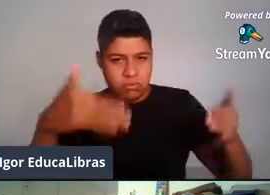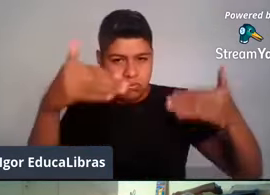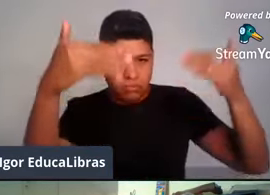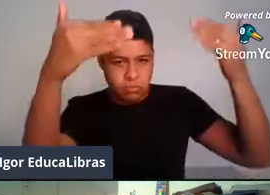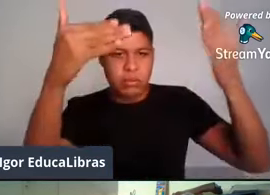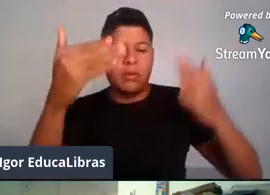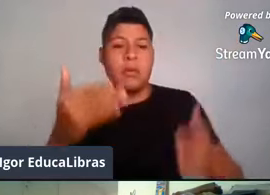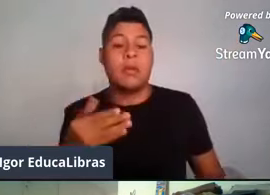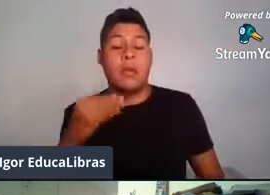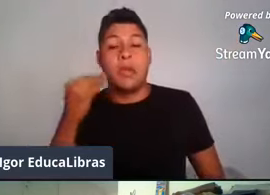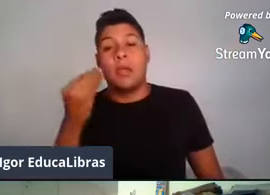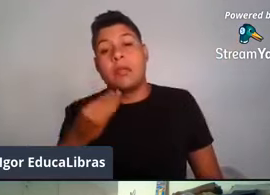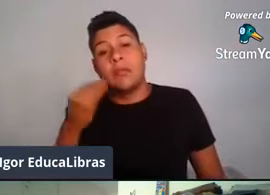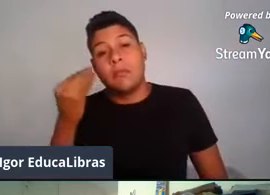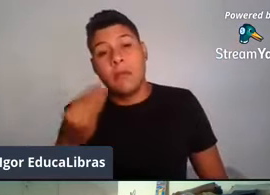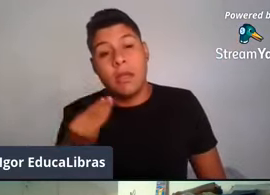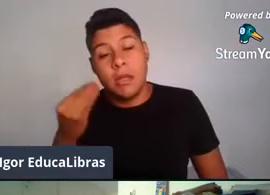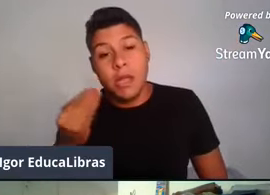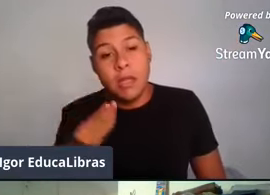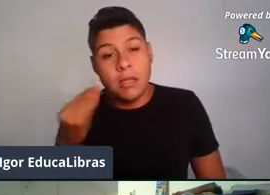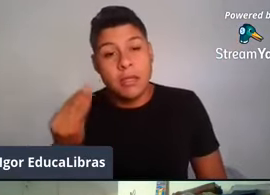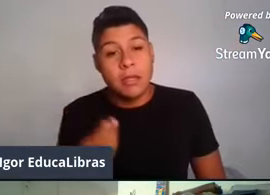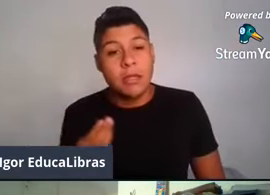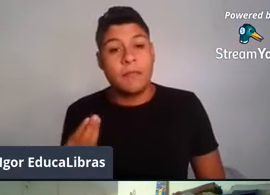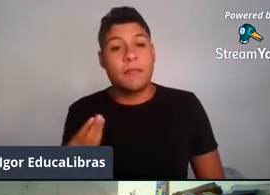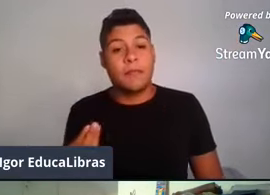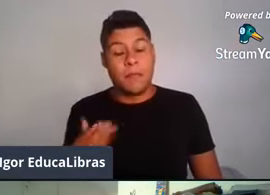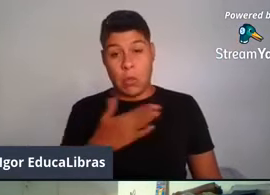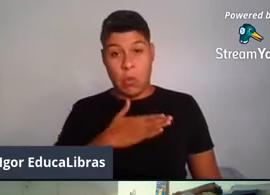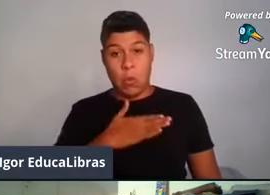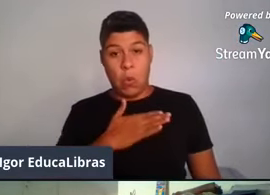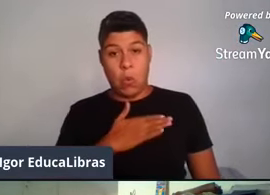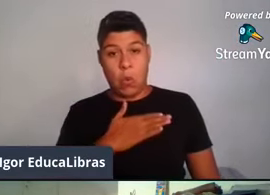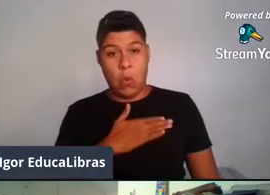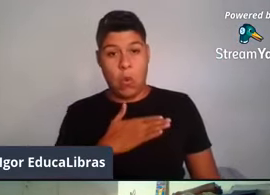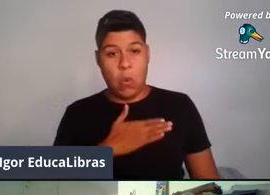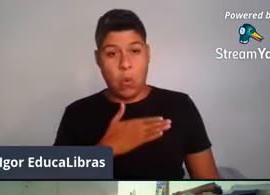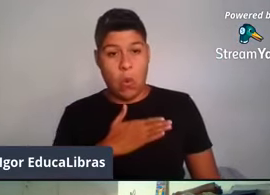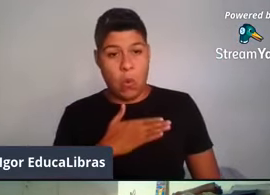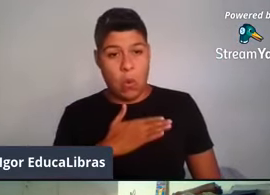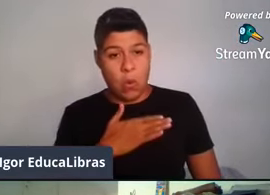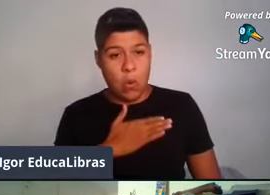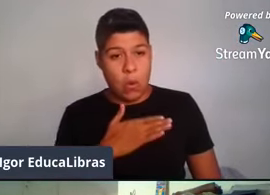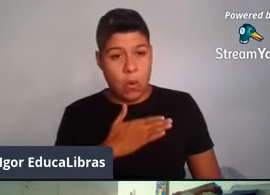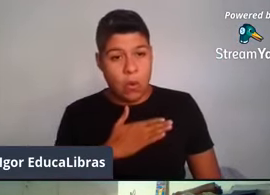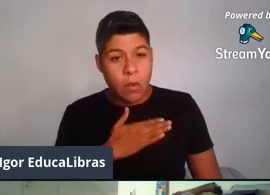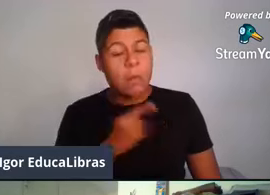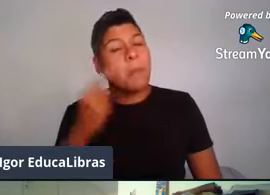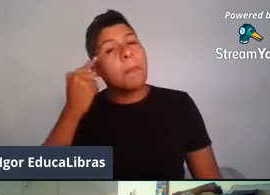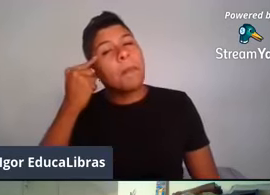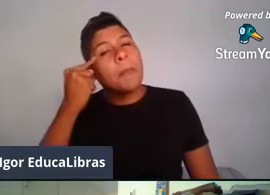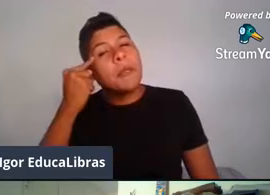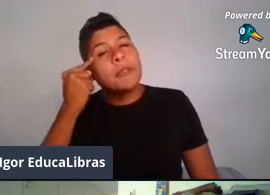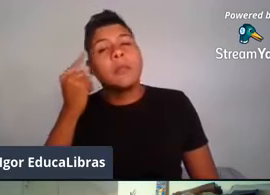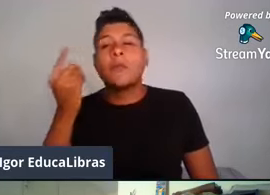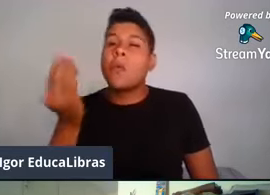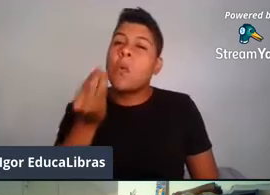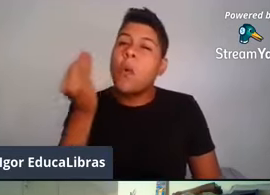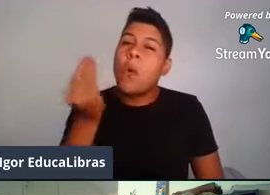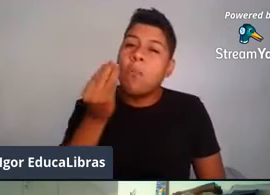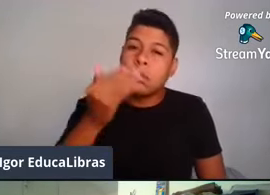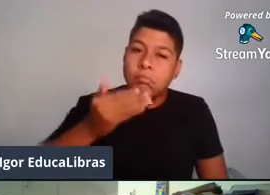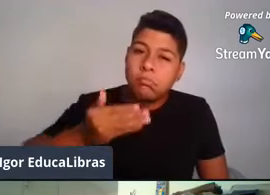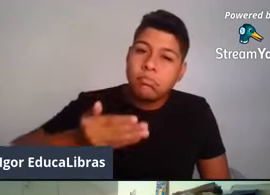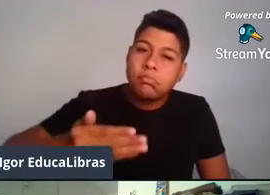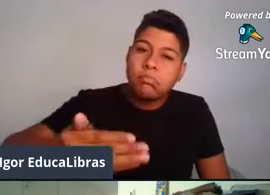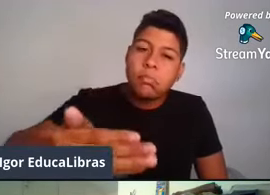tem sido uma experiência que eu tenho curtido muito, inclusive estou refletindo bastante nisso daqui para frente,